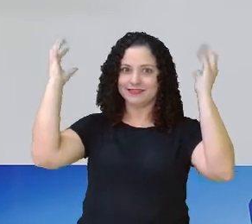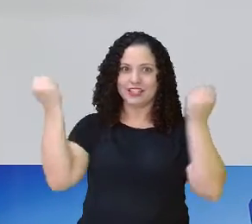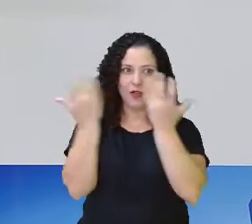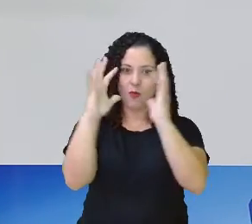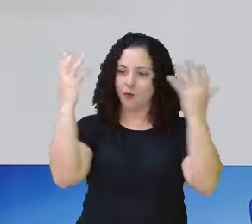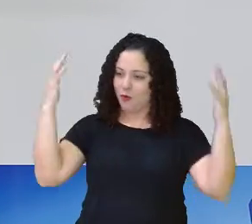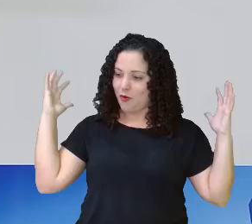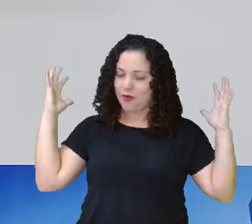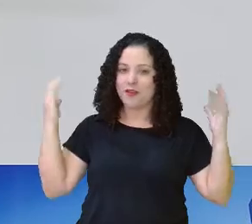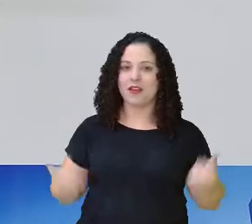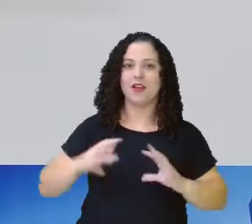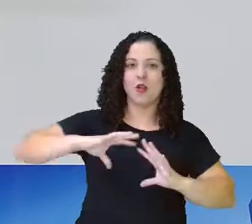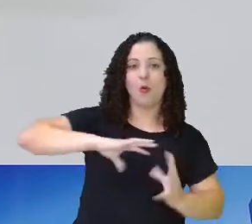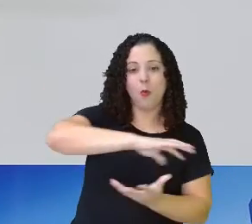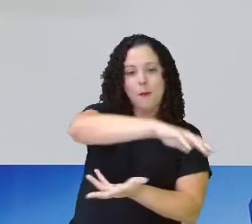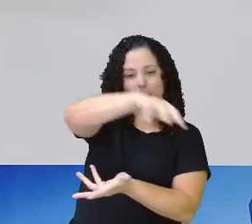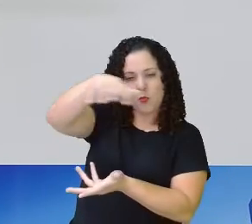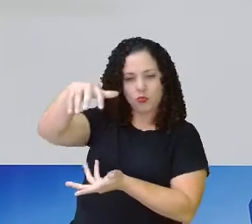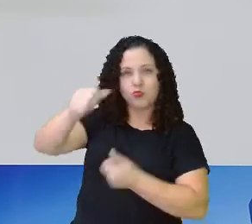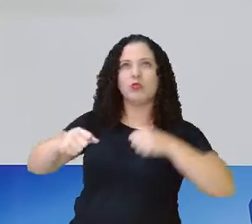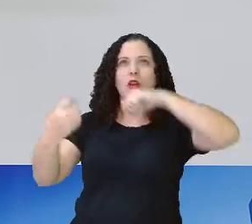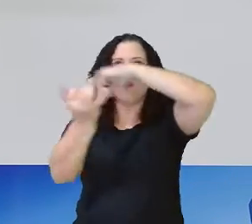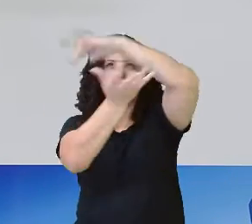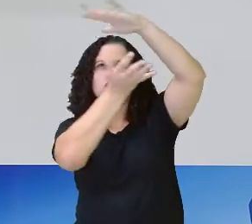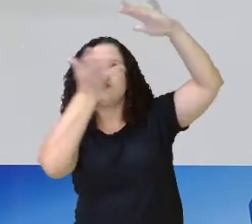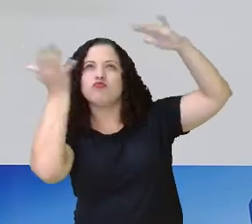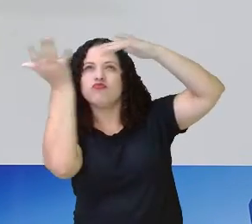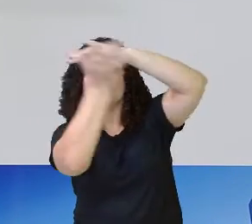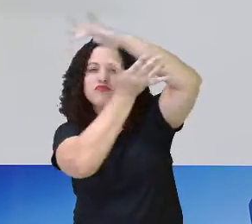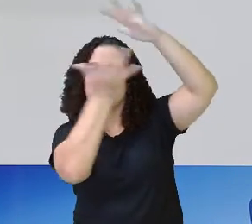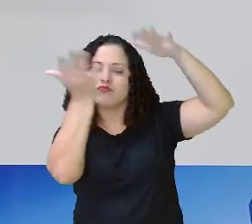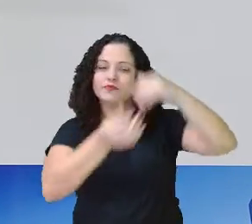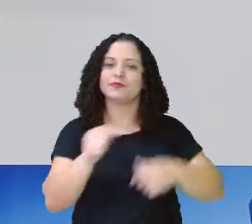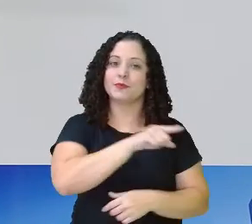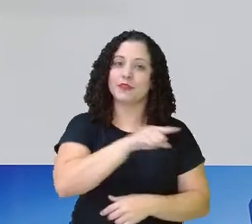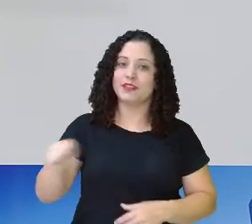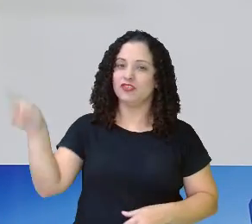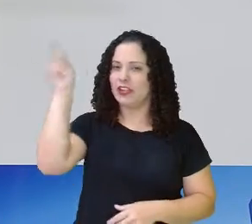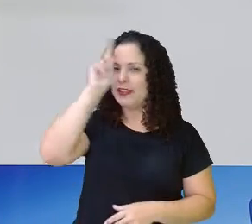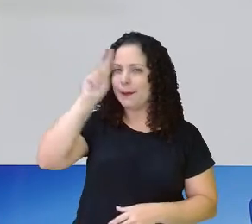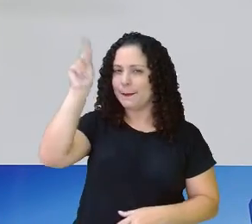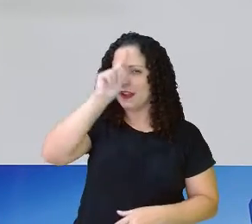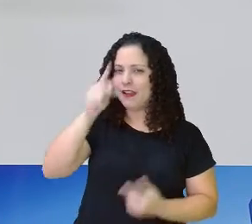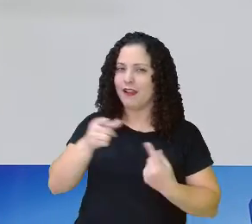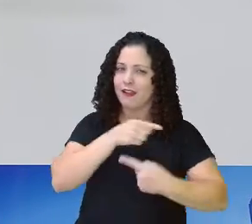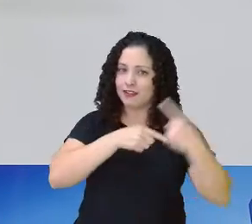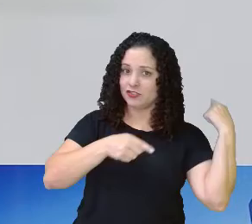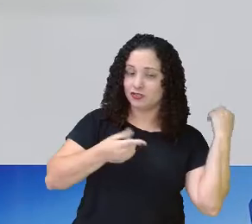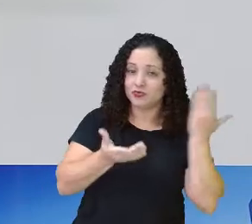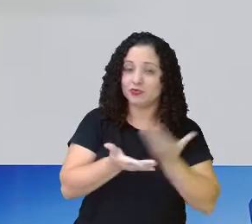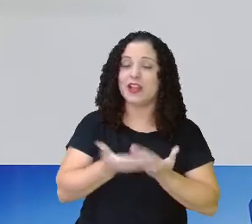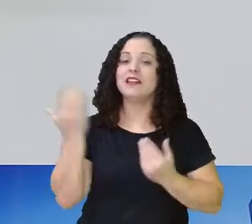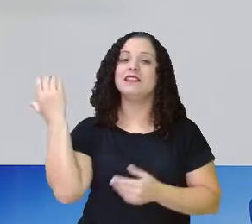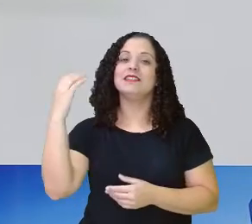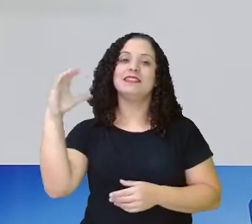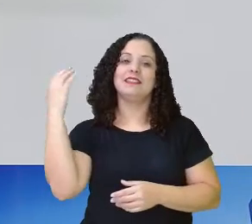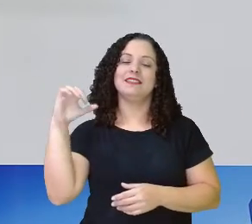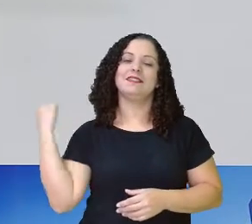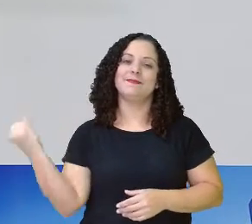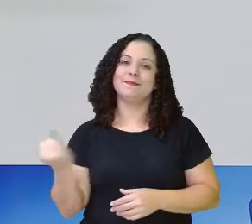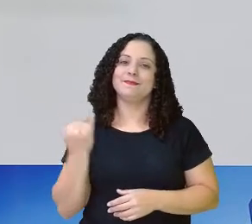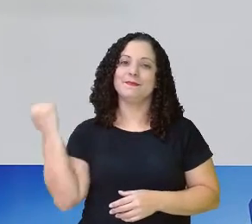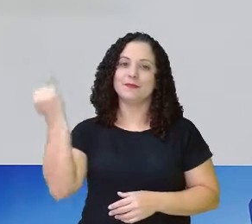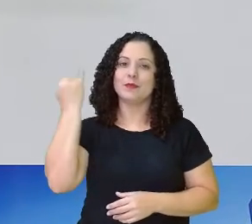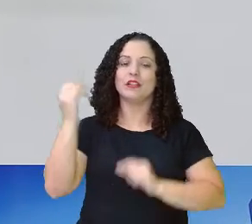Então, acho que vocês se recordam bem, esse ano, no nosso primeiro bimestre, nós estudamos a respeito de uma ciência que é fundamental, que é